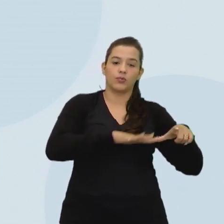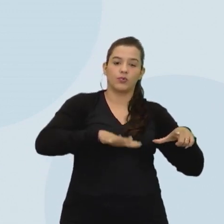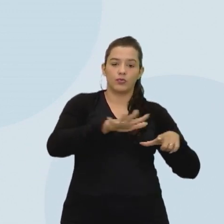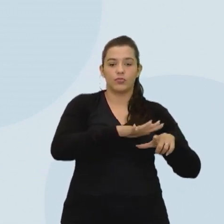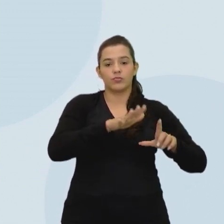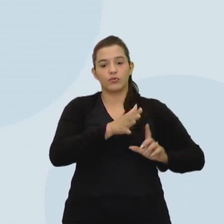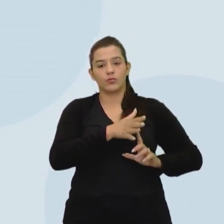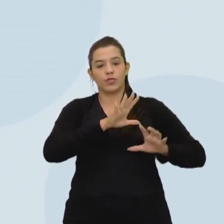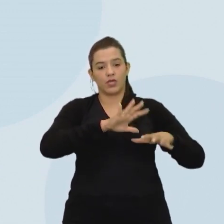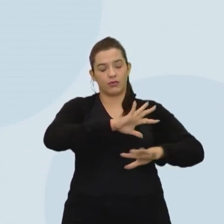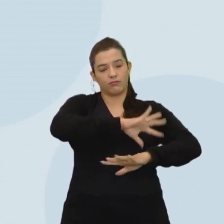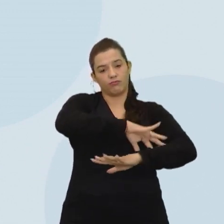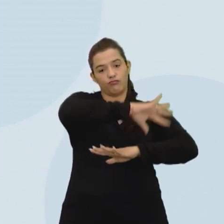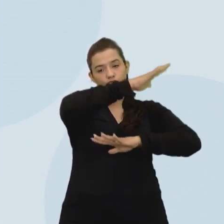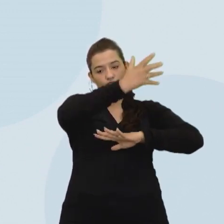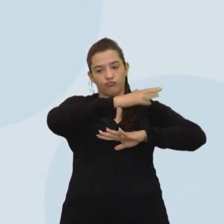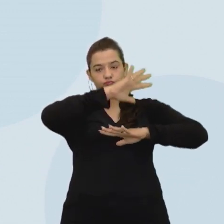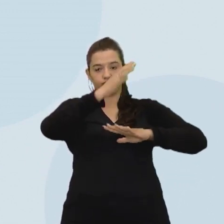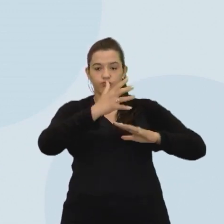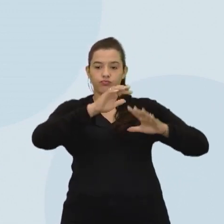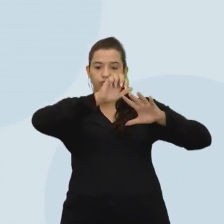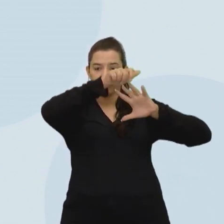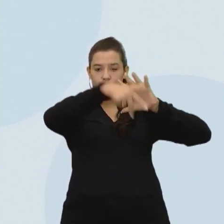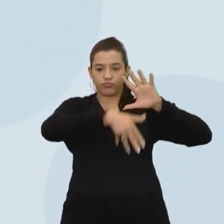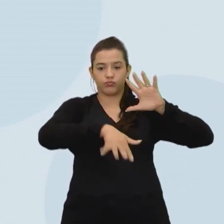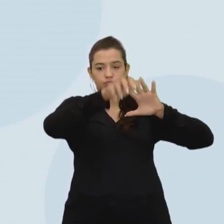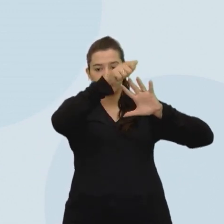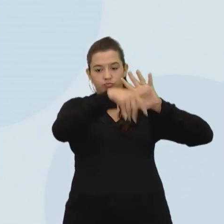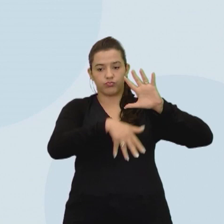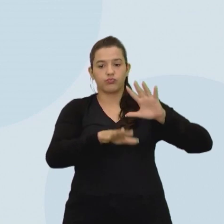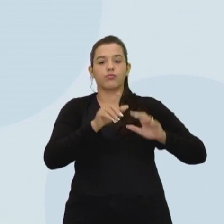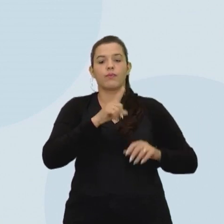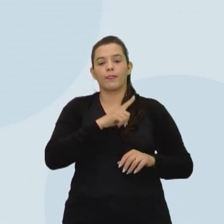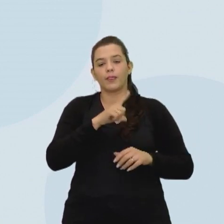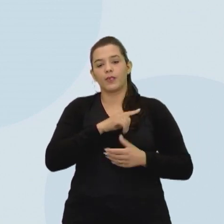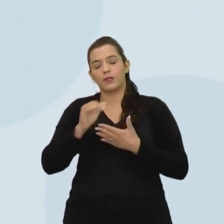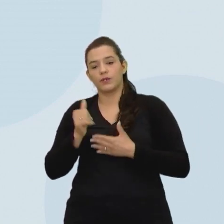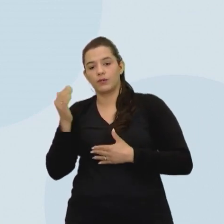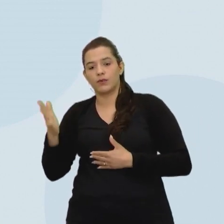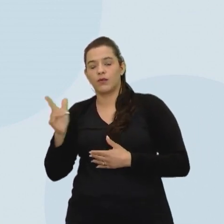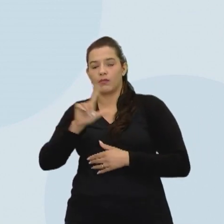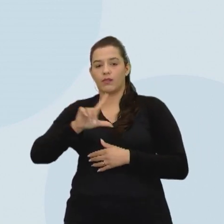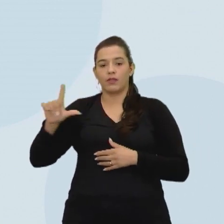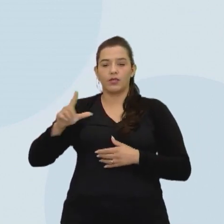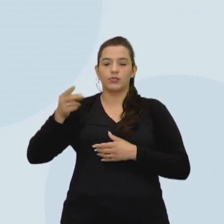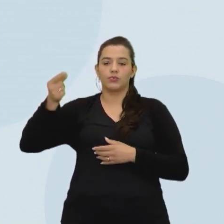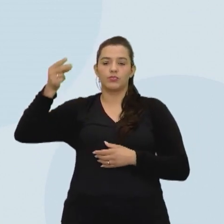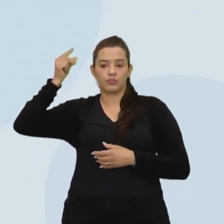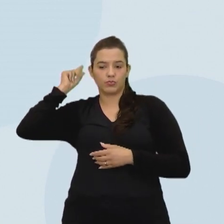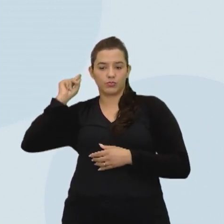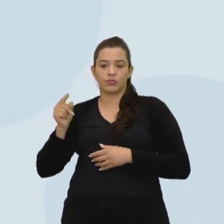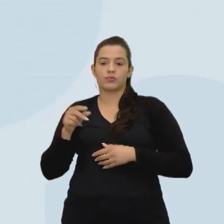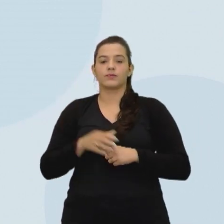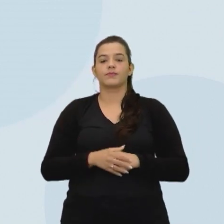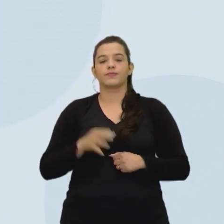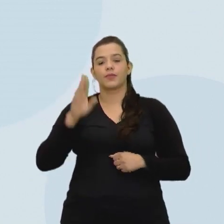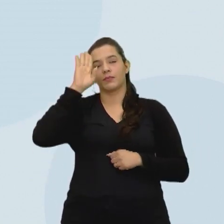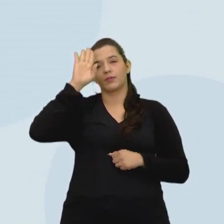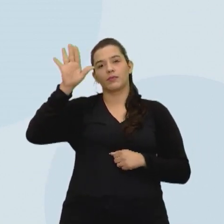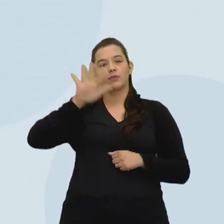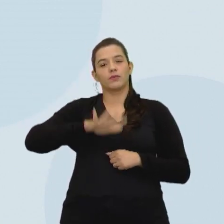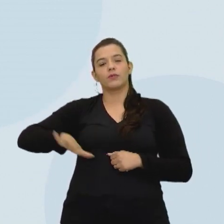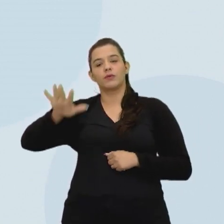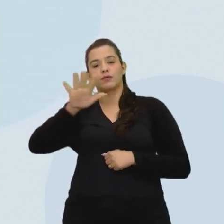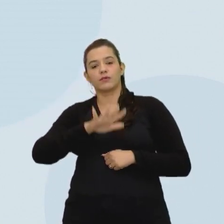tectonismo e vulcanismo, né? E nós temos ao leste os dobramentos antigos, né? Que aí nós temos, né, principalmente aí a região